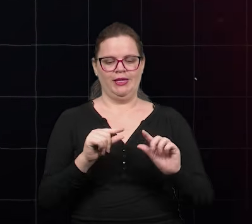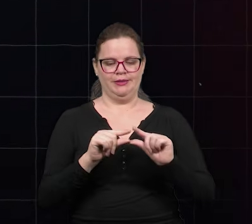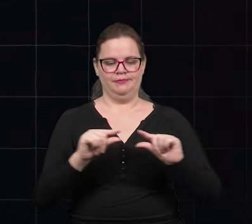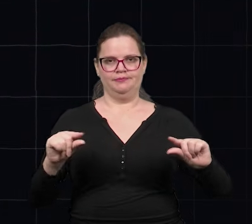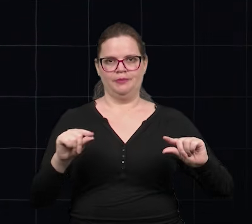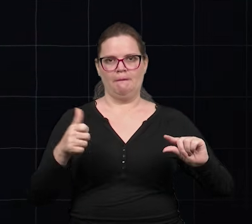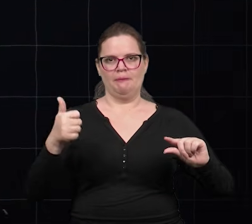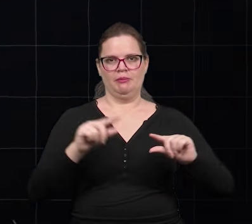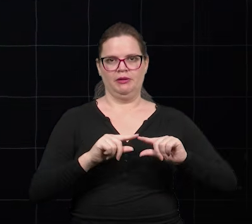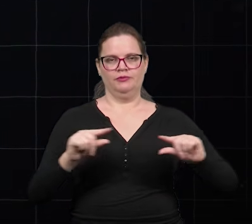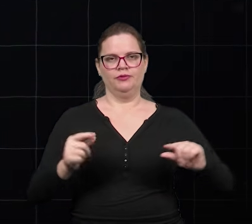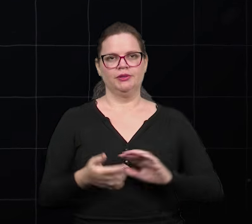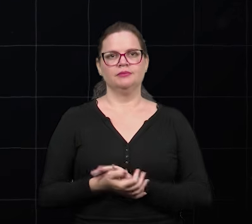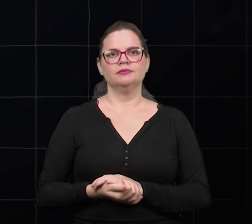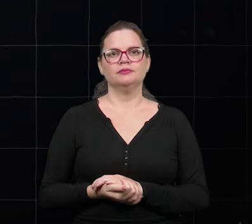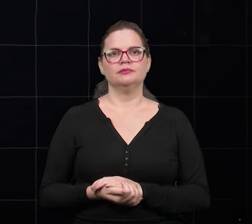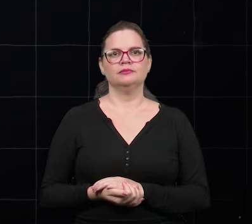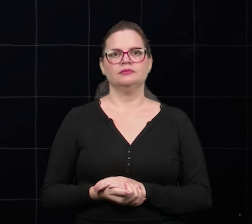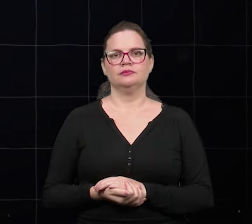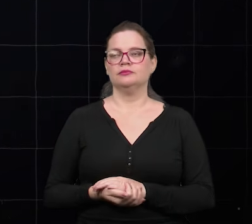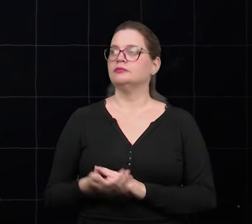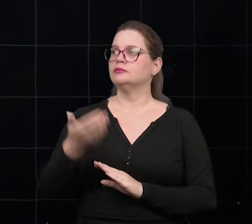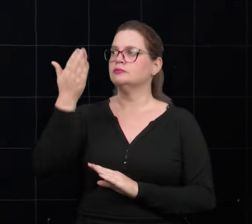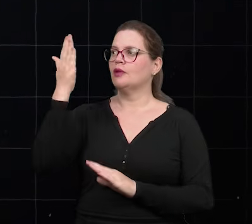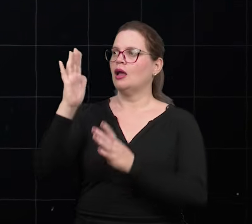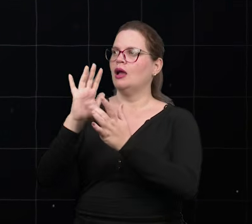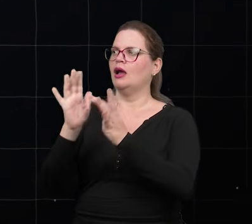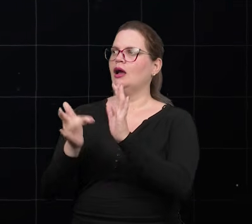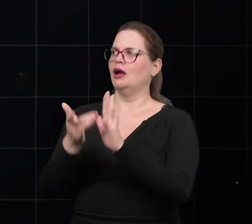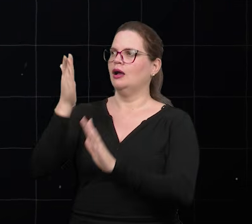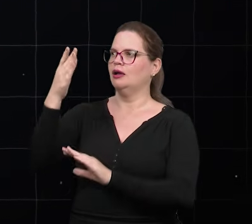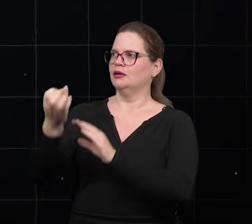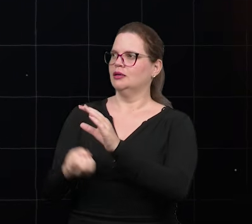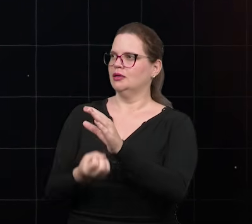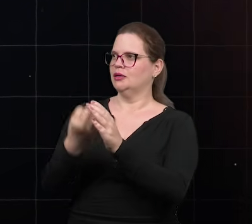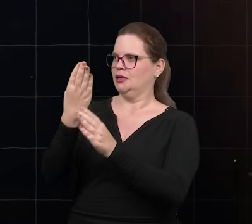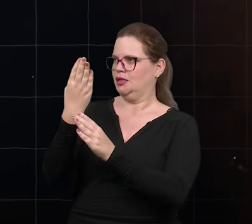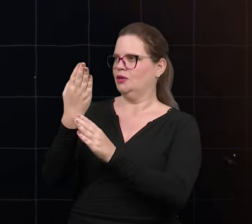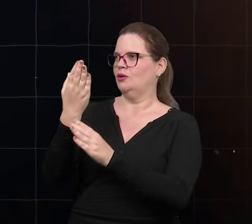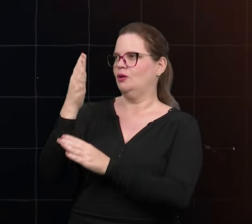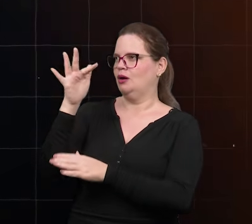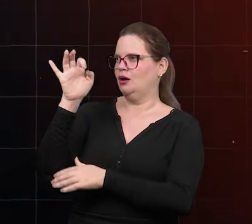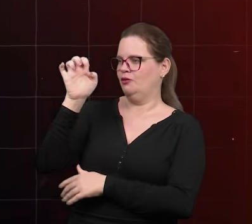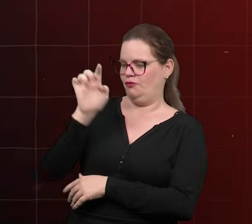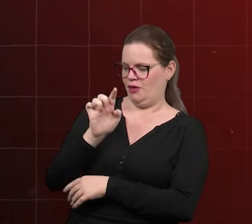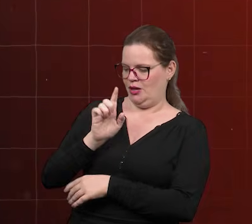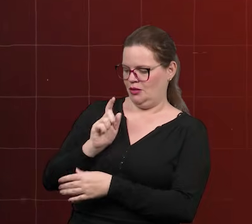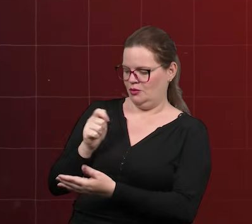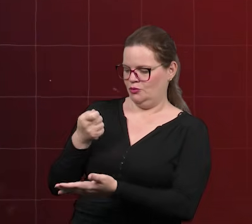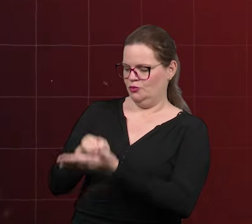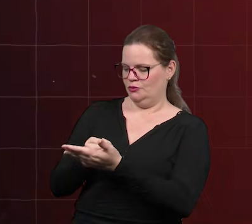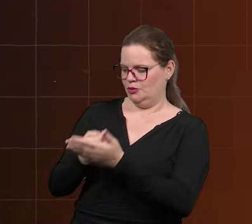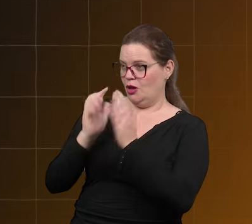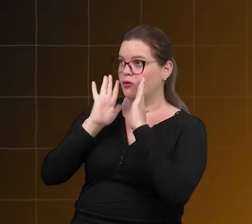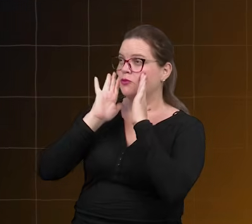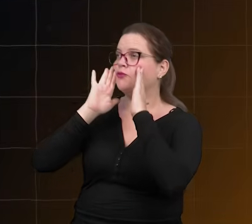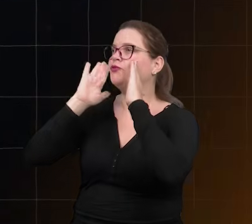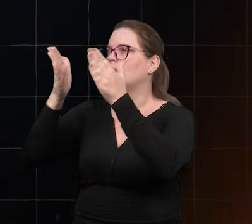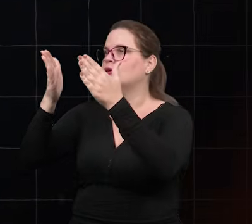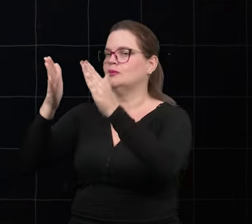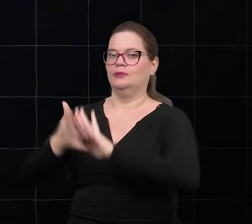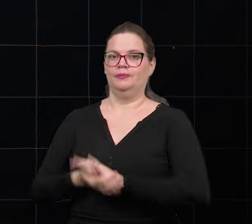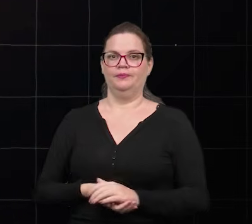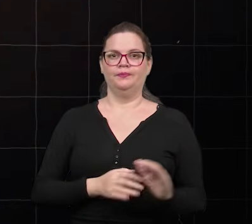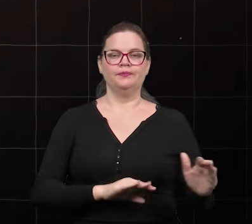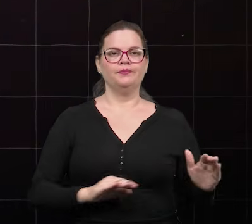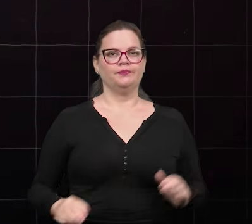assim: olhando para Jesus, autor e consumador da fé. Essa passagem resume muito